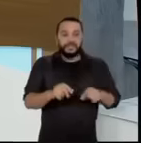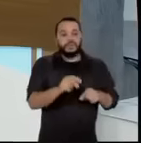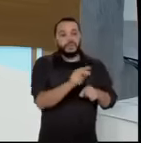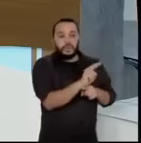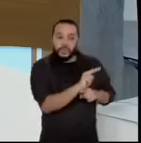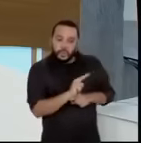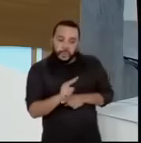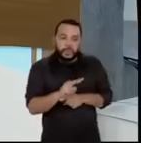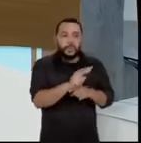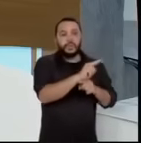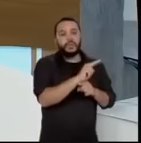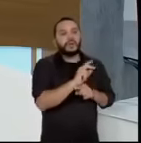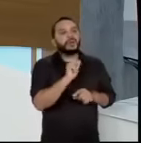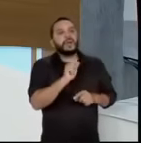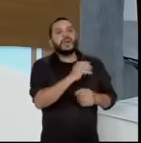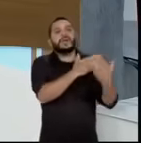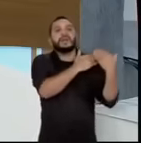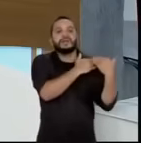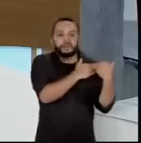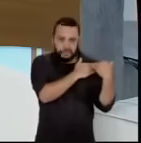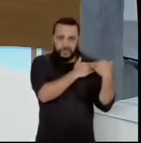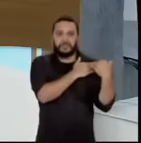né? Seja lá quem for o autor